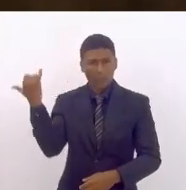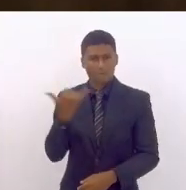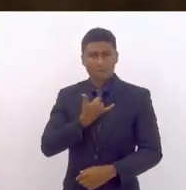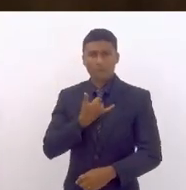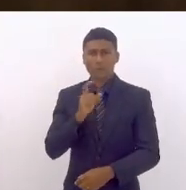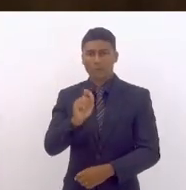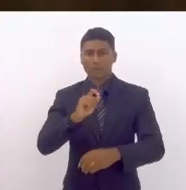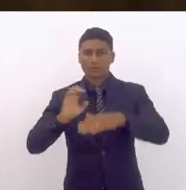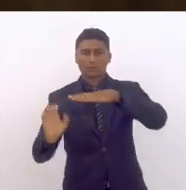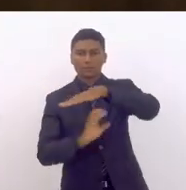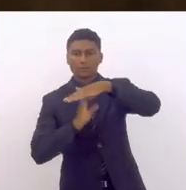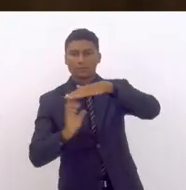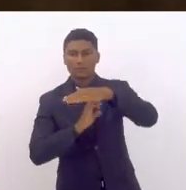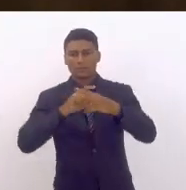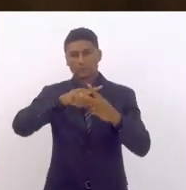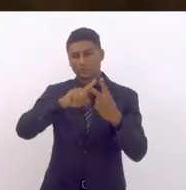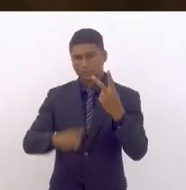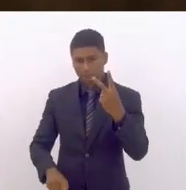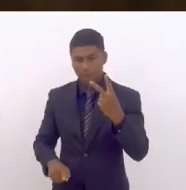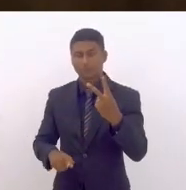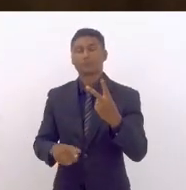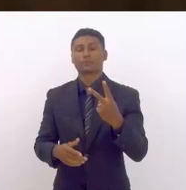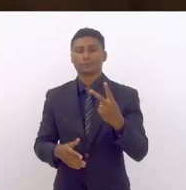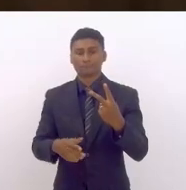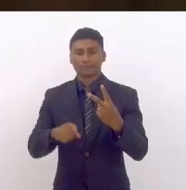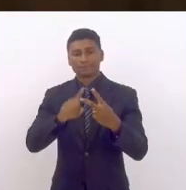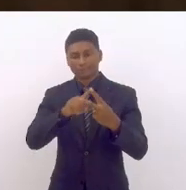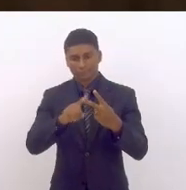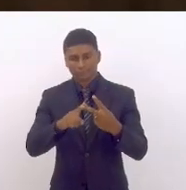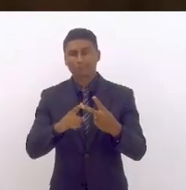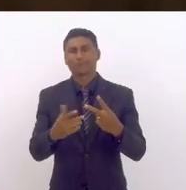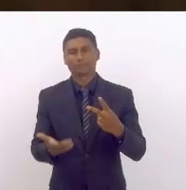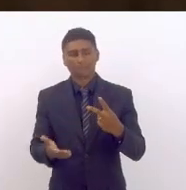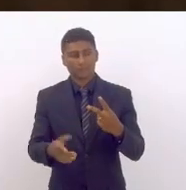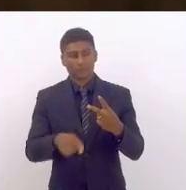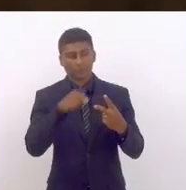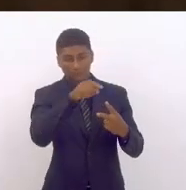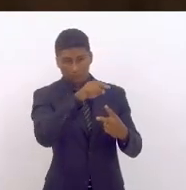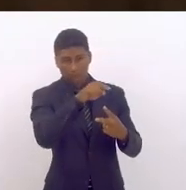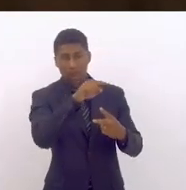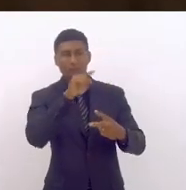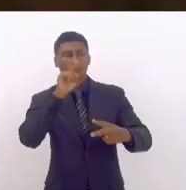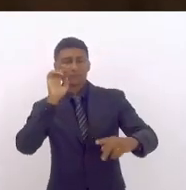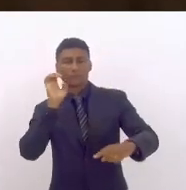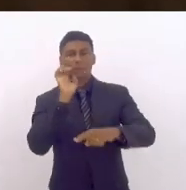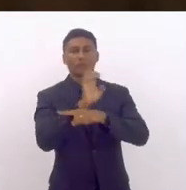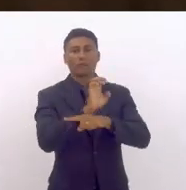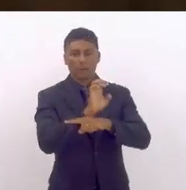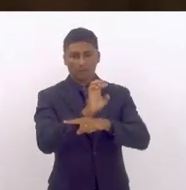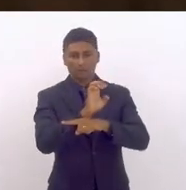duas empresas que estão prestando serviço para o Estado, para os hospitais da